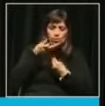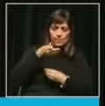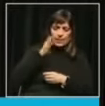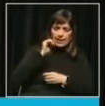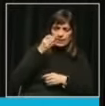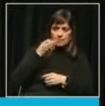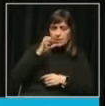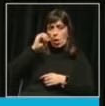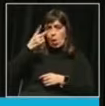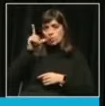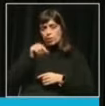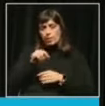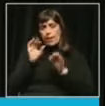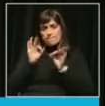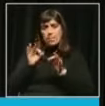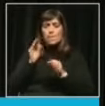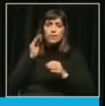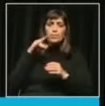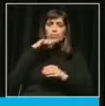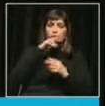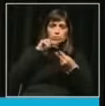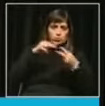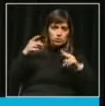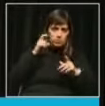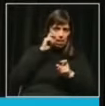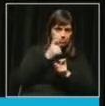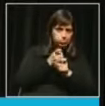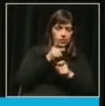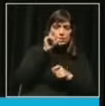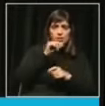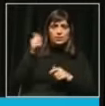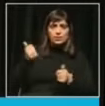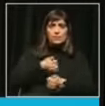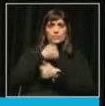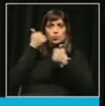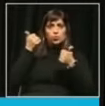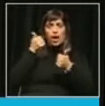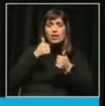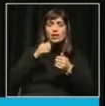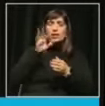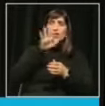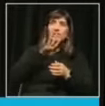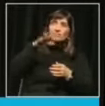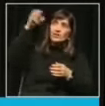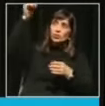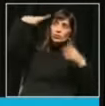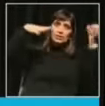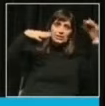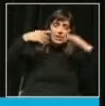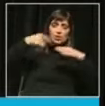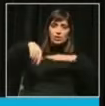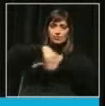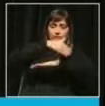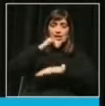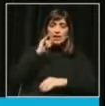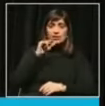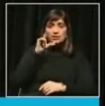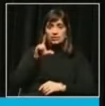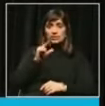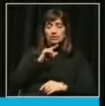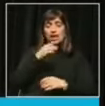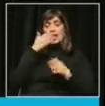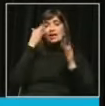seja através da própria polícia Municipal e ainda a melhoria das condições de iluminação do espaço público a iniciativa de e